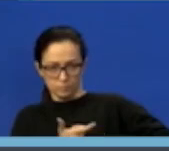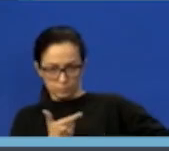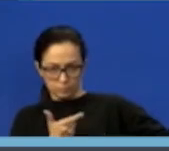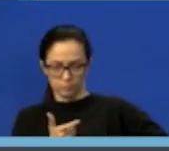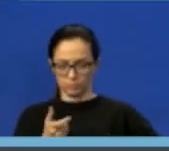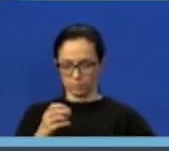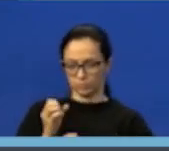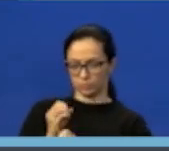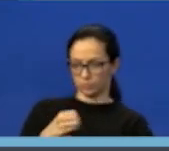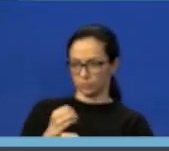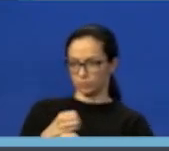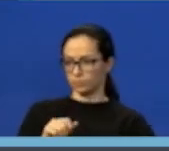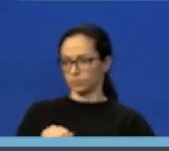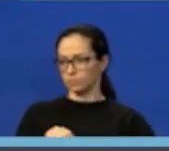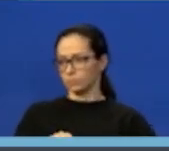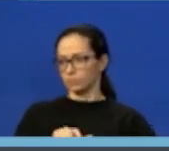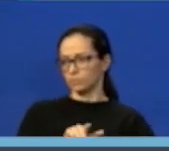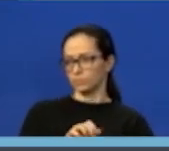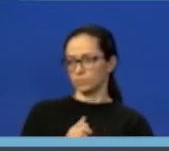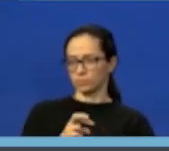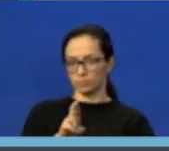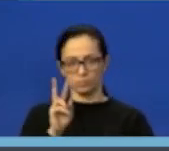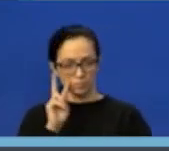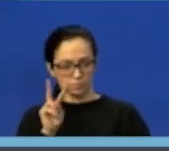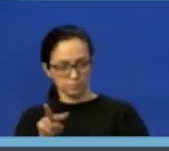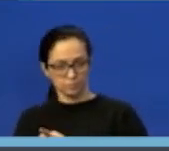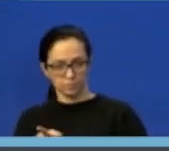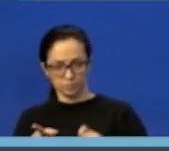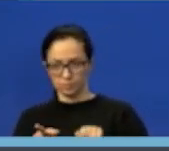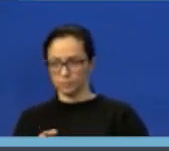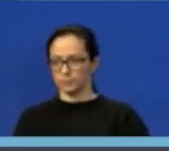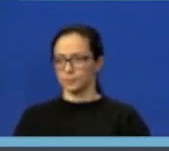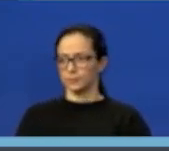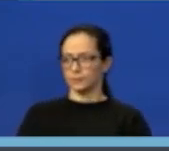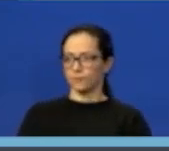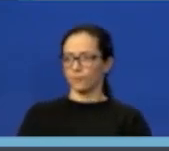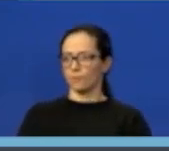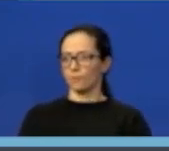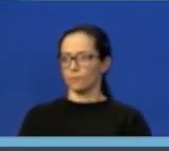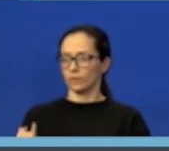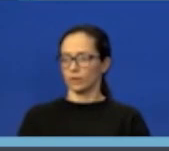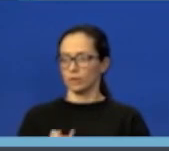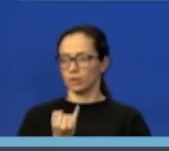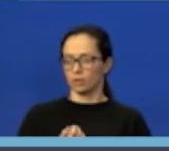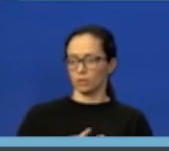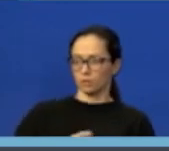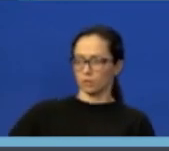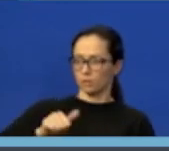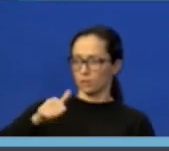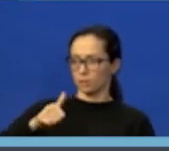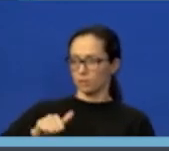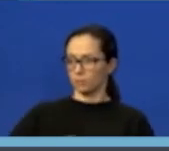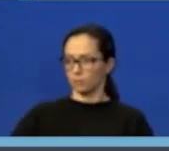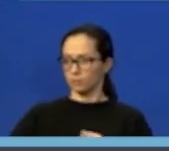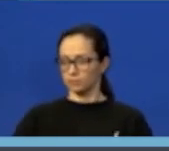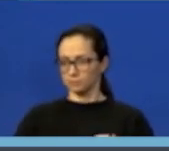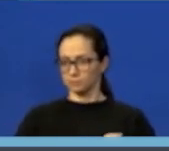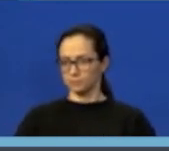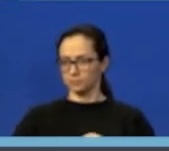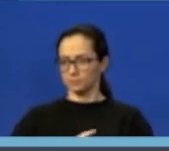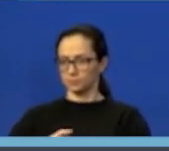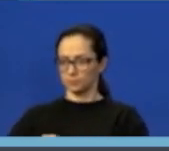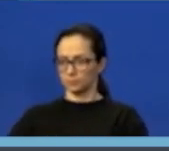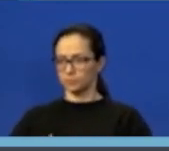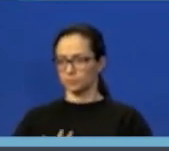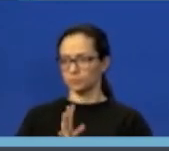cefalorraquidiano ou LCR. Ele é uma importante ferramenta na avaliação diagnóstica de doenças neurológicas e